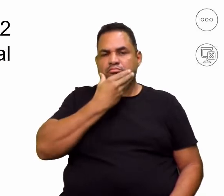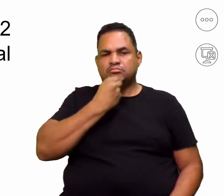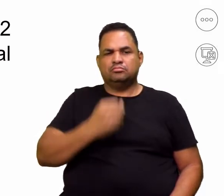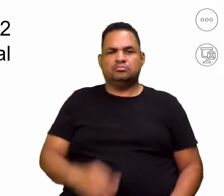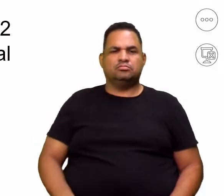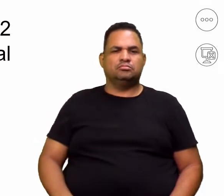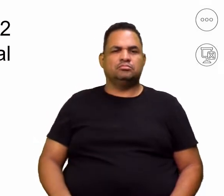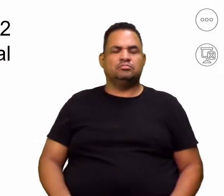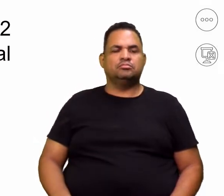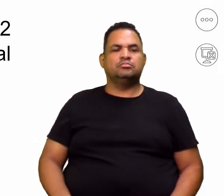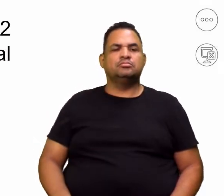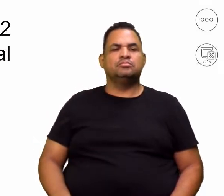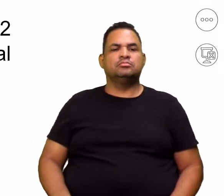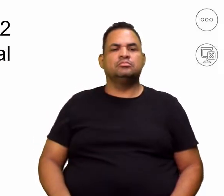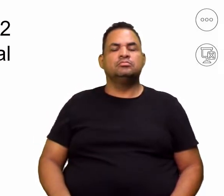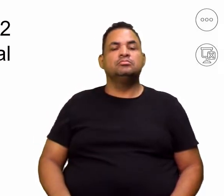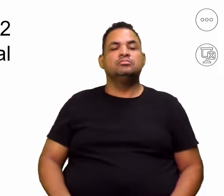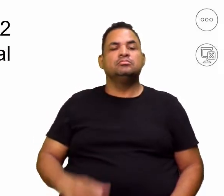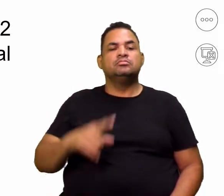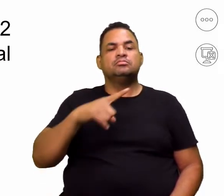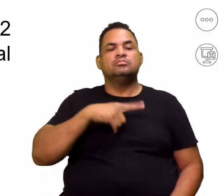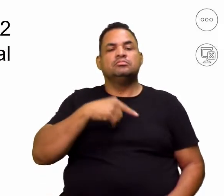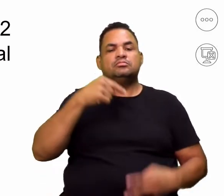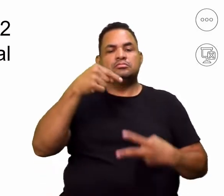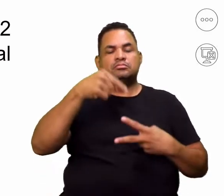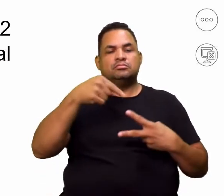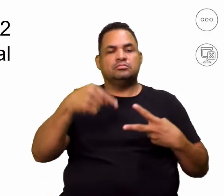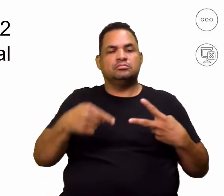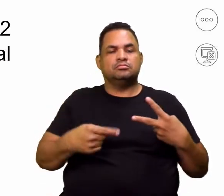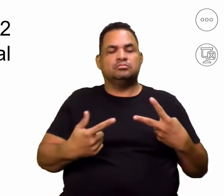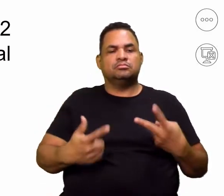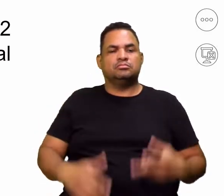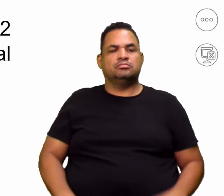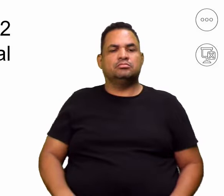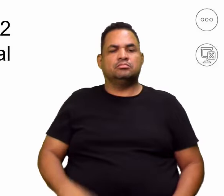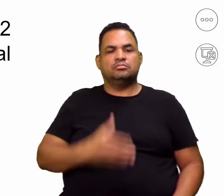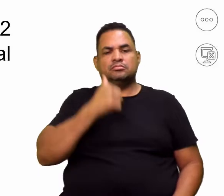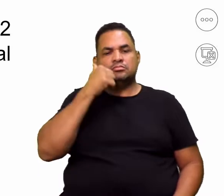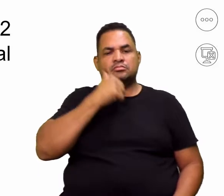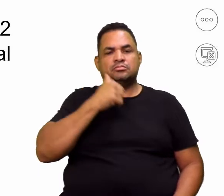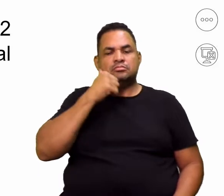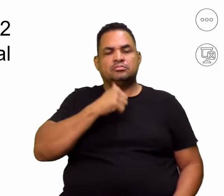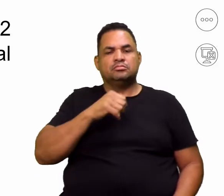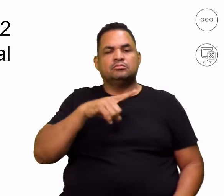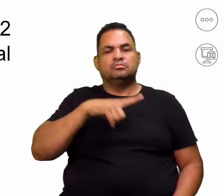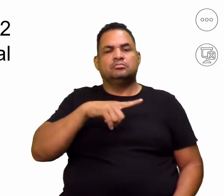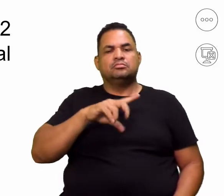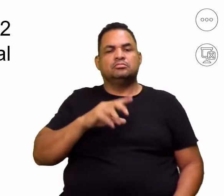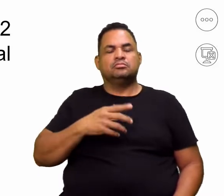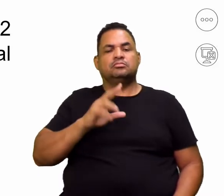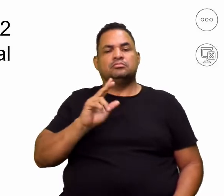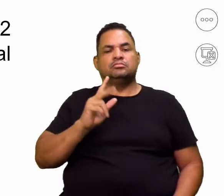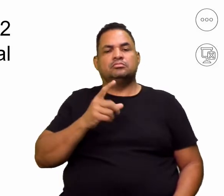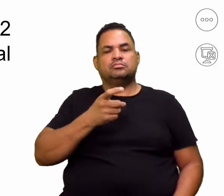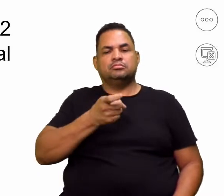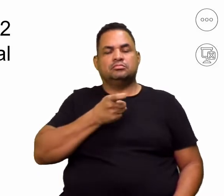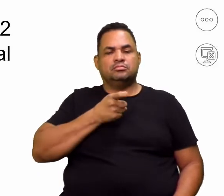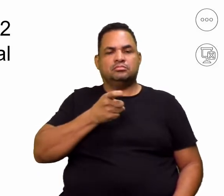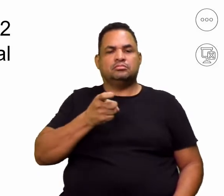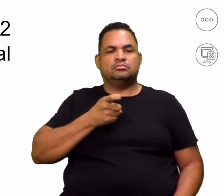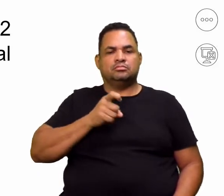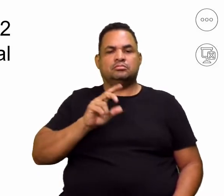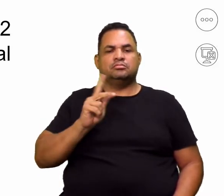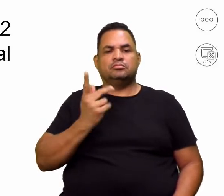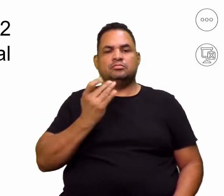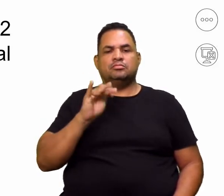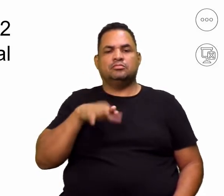machos. Aí nós temos uma classificação em relação a isso. Mulheres, por serem XX, são chamadas